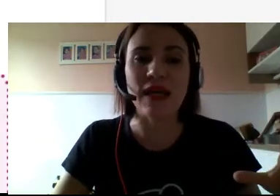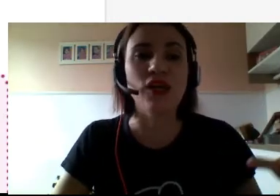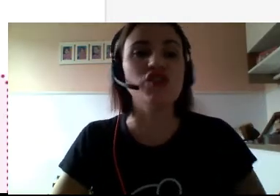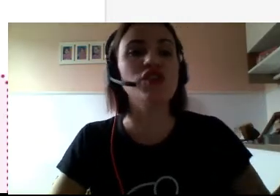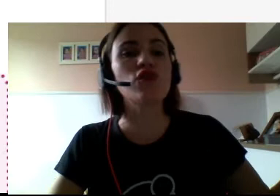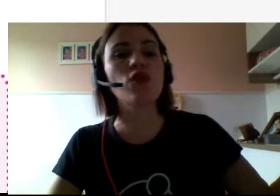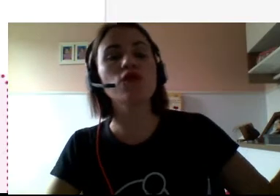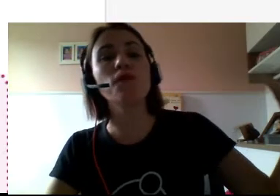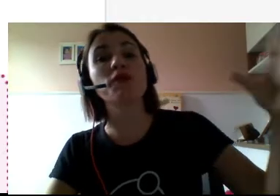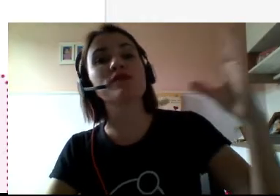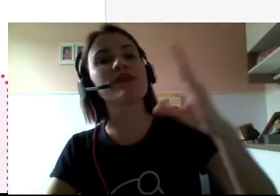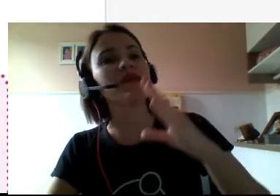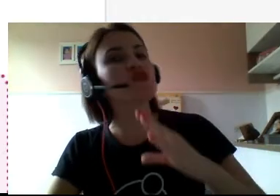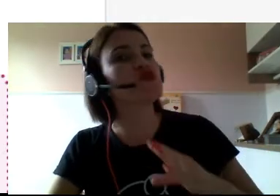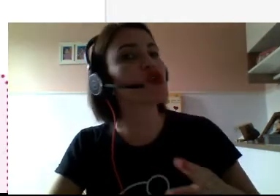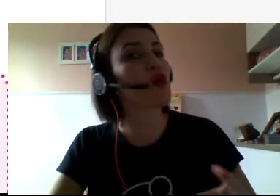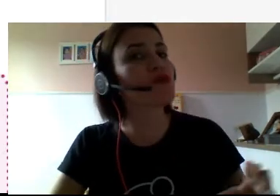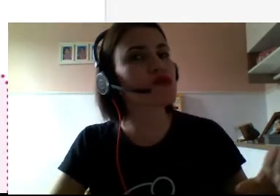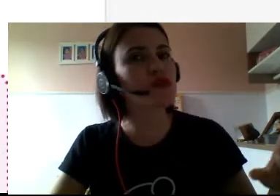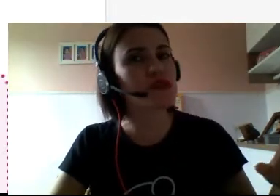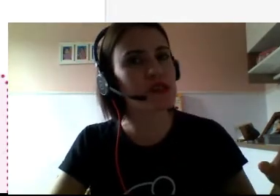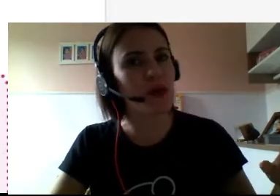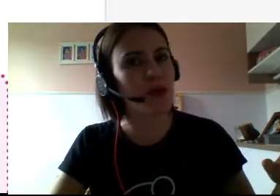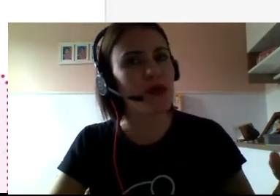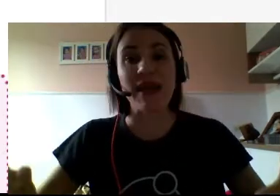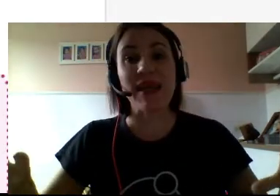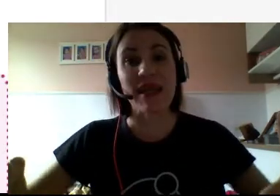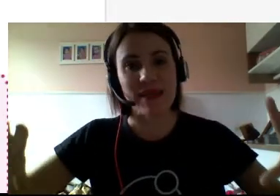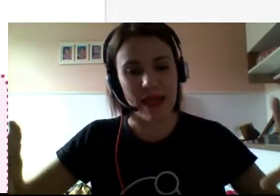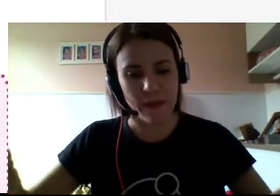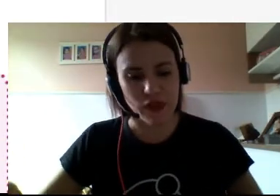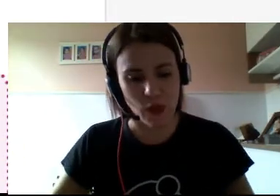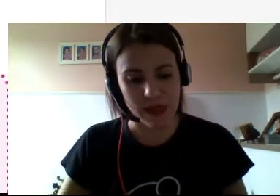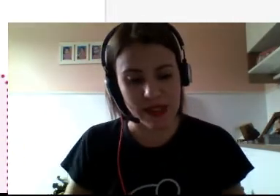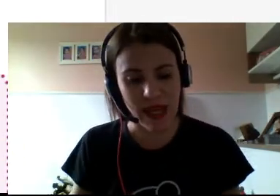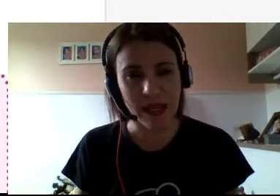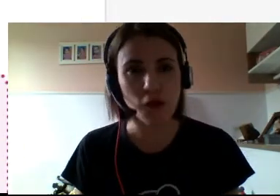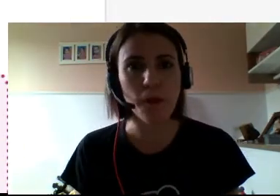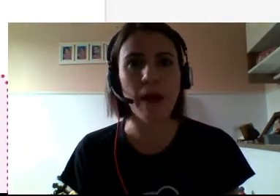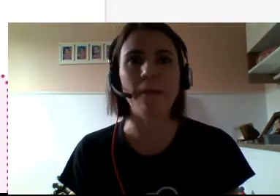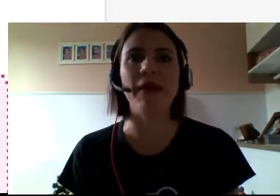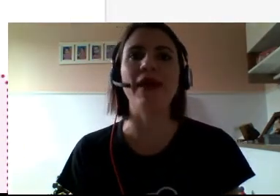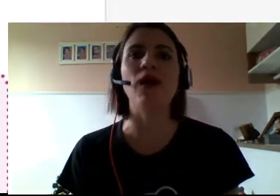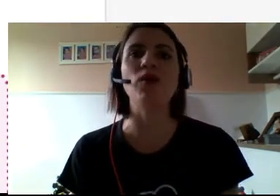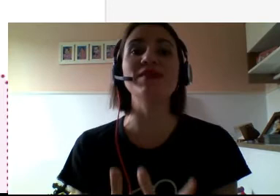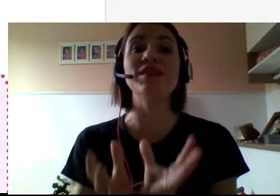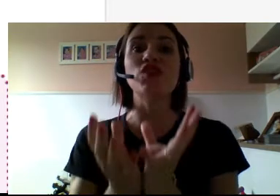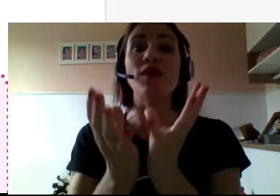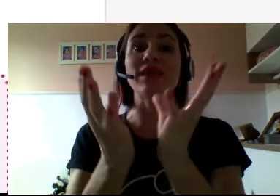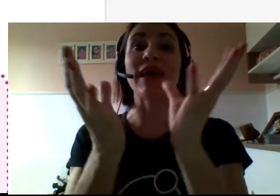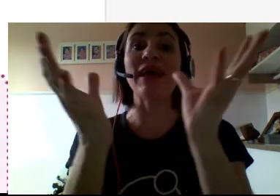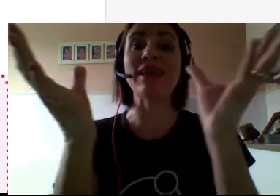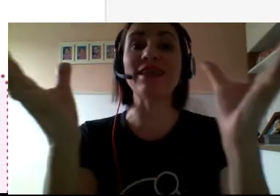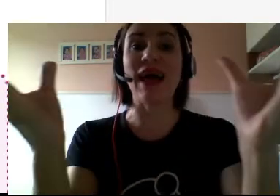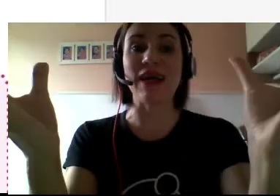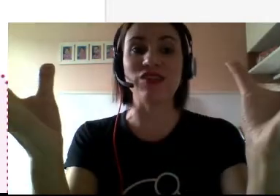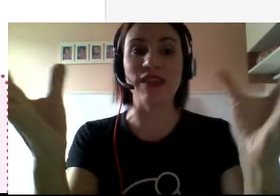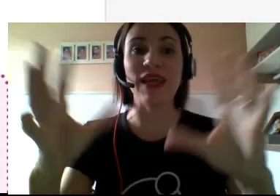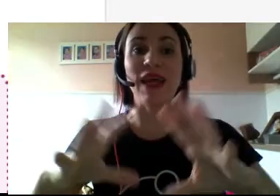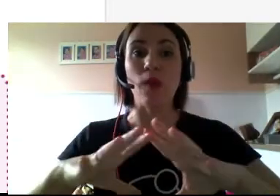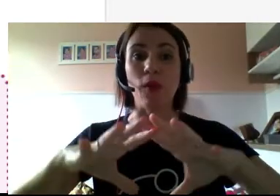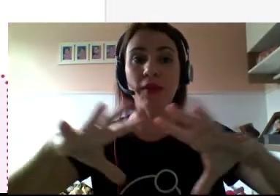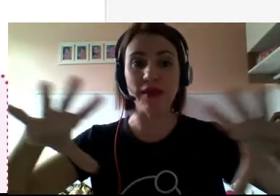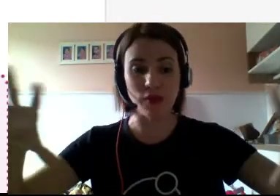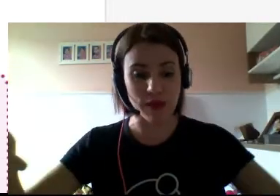culminância de todo um processo de construção É aquela ideia pessoal que sai do papel e se torna a